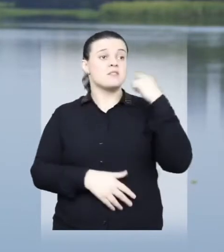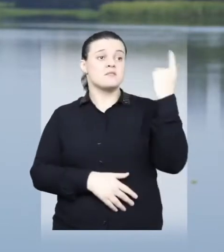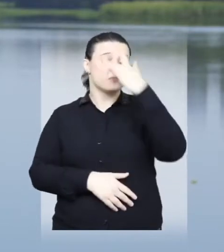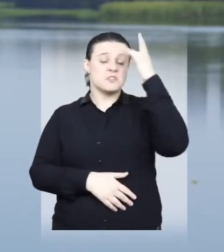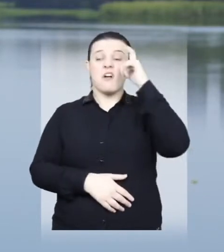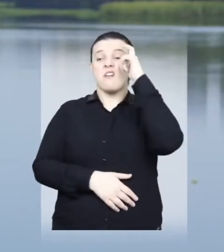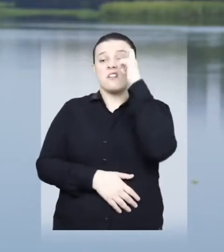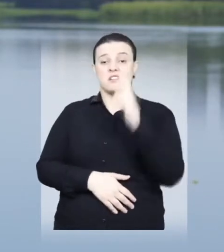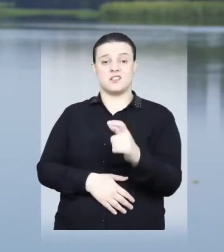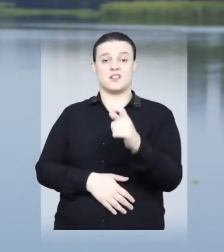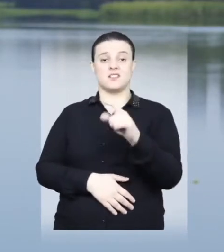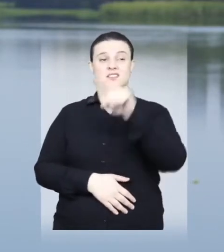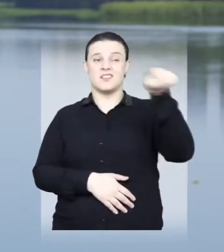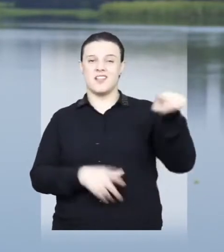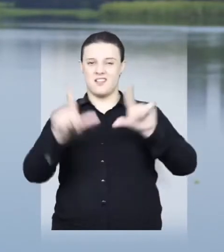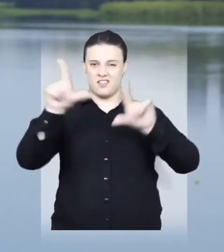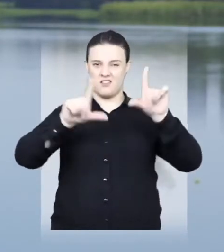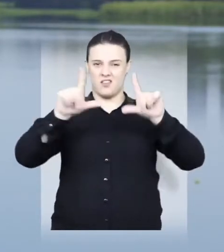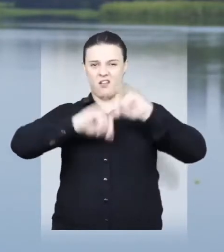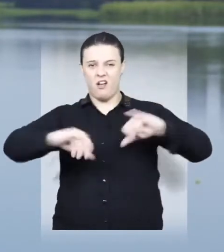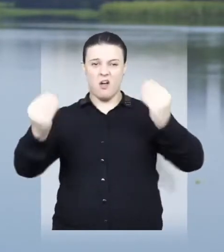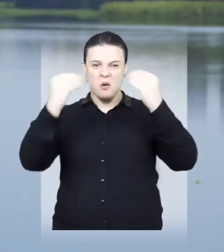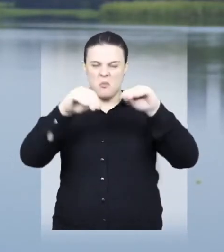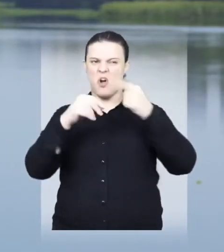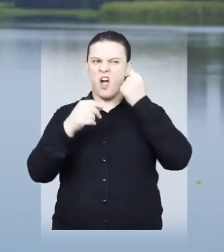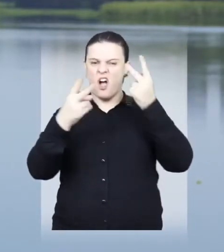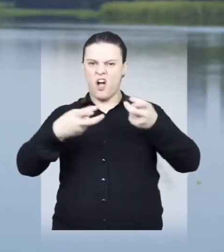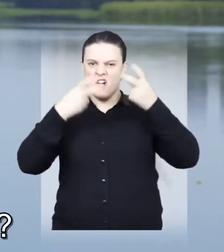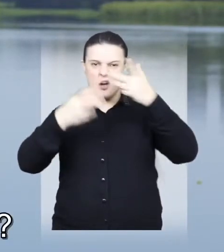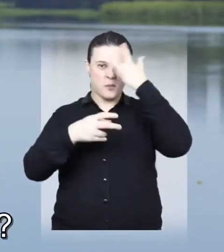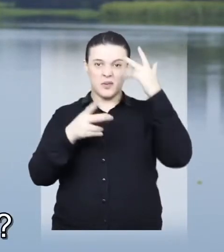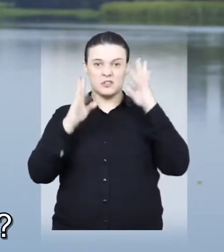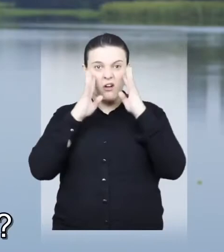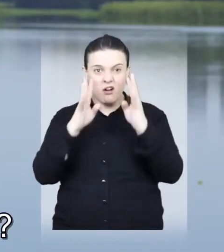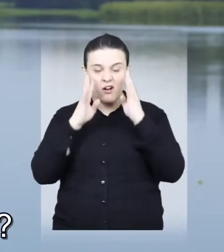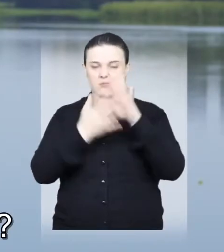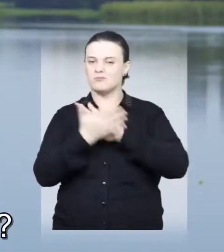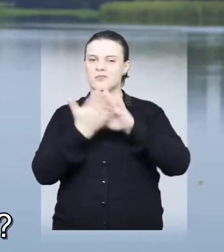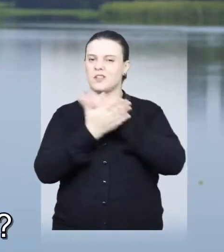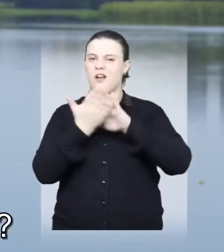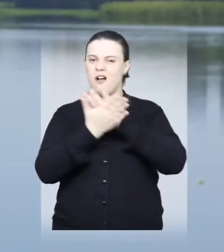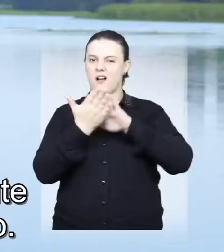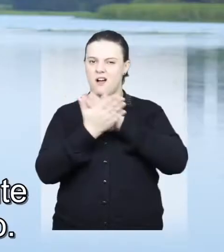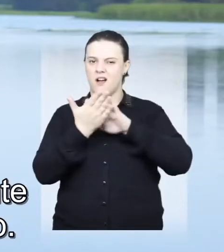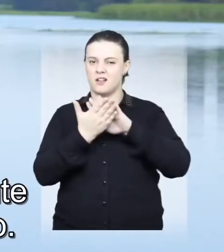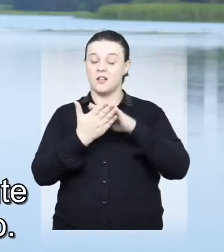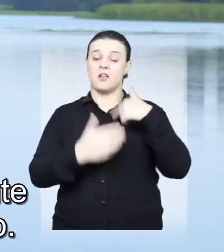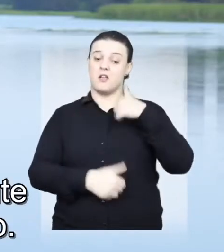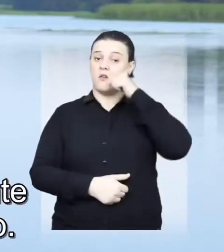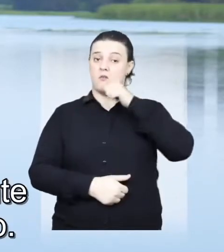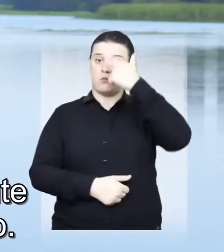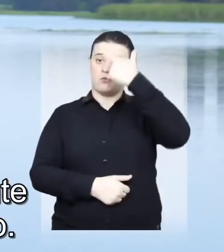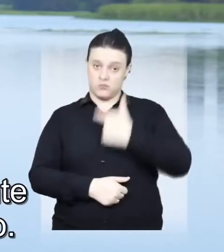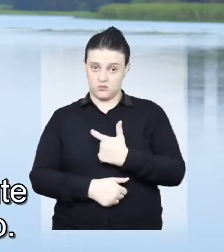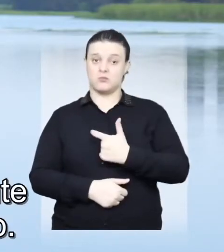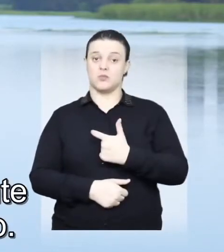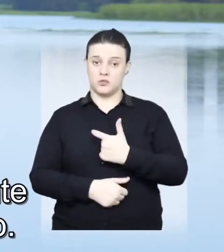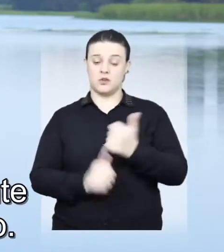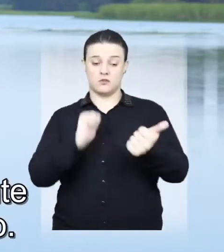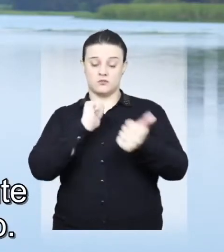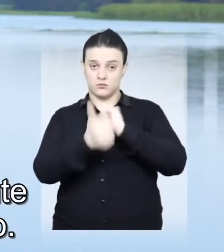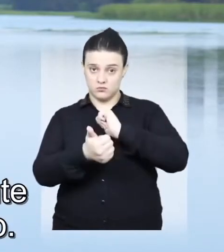interessante a nível da lucratividade, o que é que vai me dar de retorno. Como mulher, o